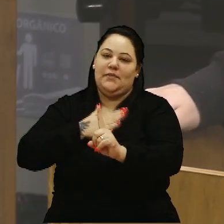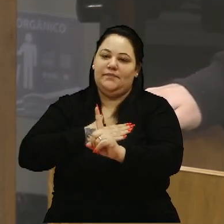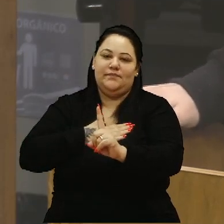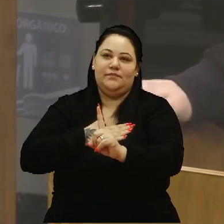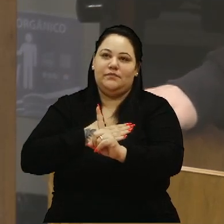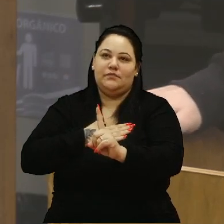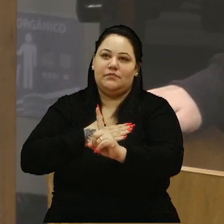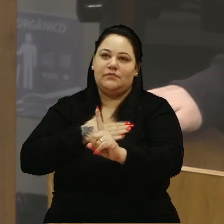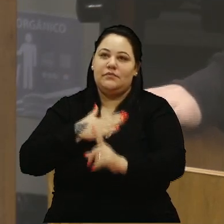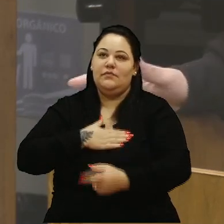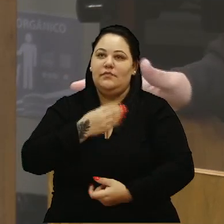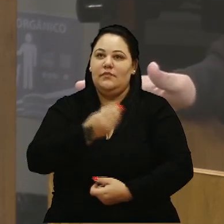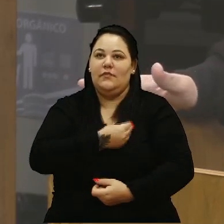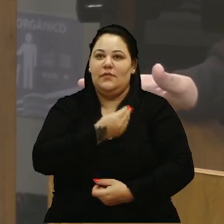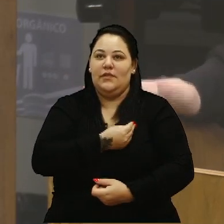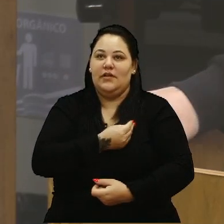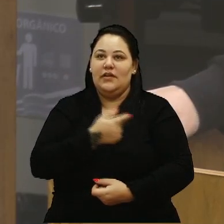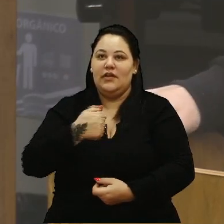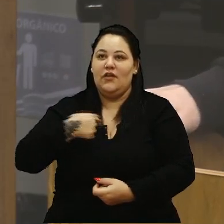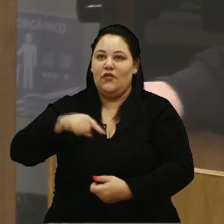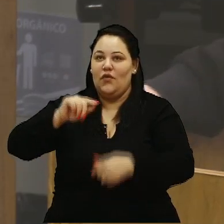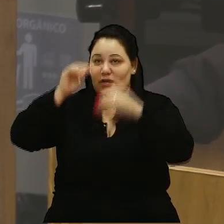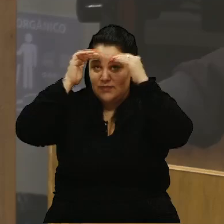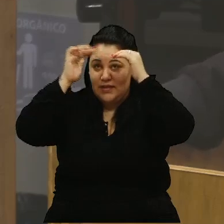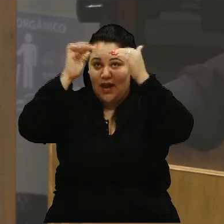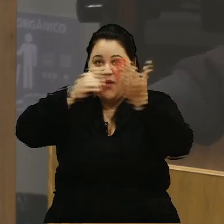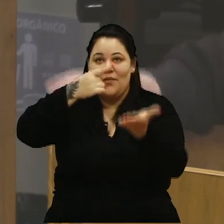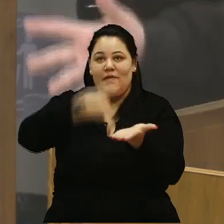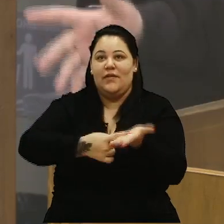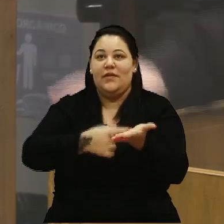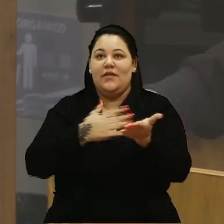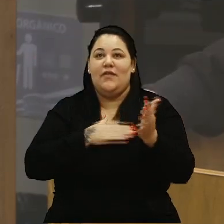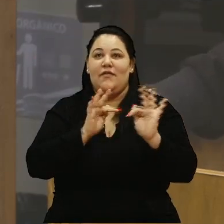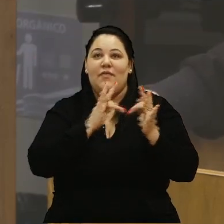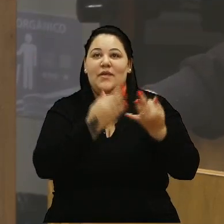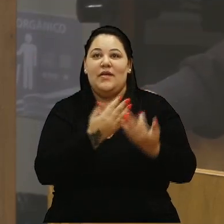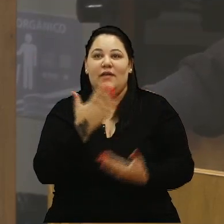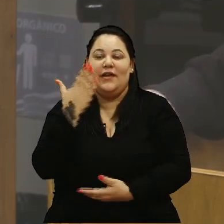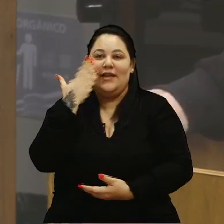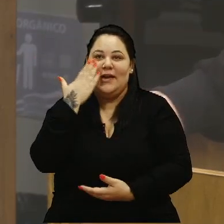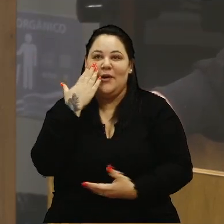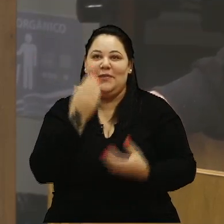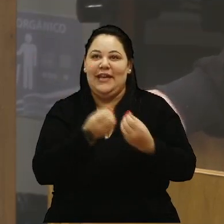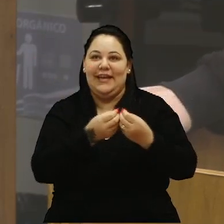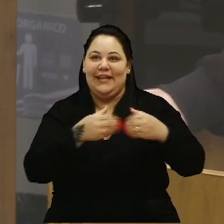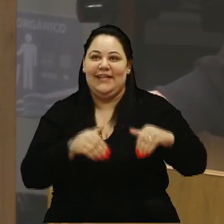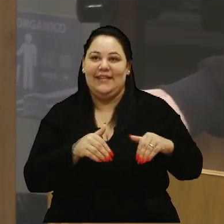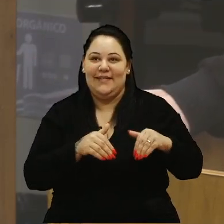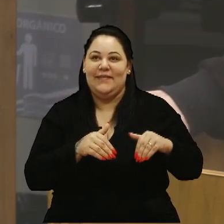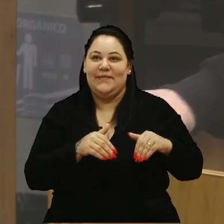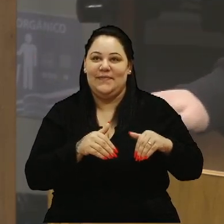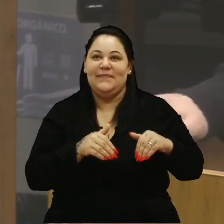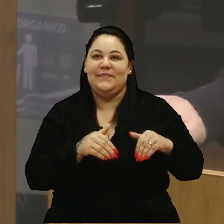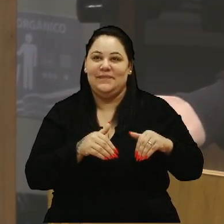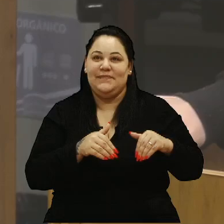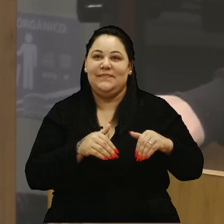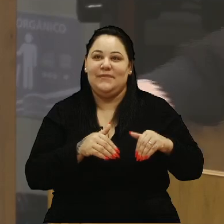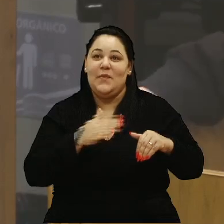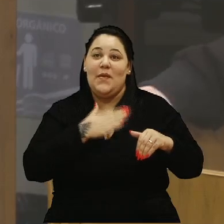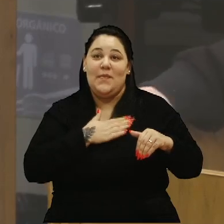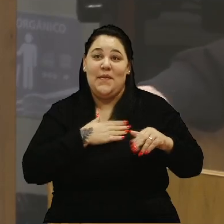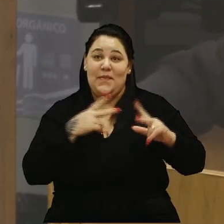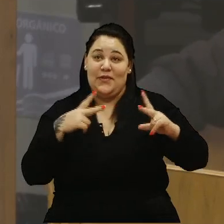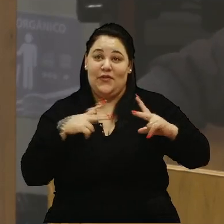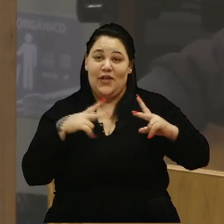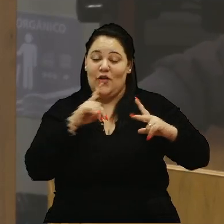da minha vida. Então, eu vou honrar os compromissos da minha família. Sei que pode me causar prejuízo e entendo que eu não estou aqui